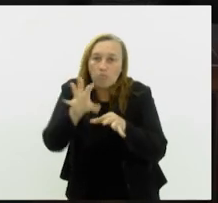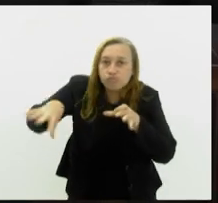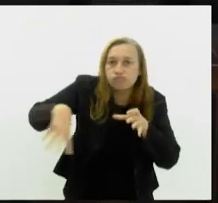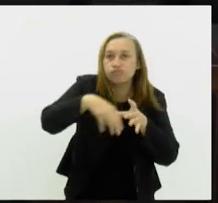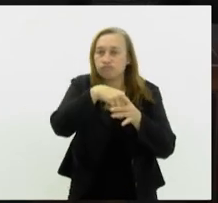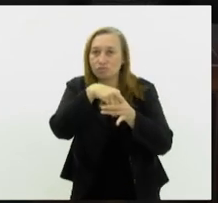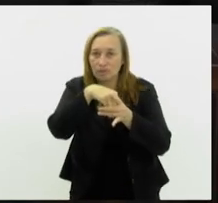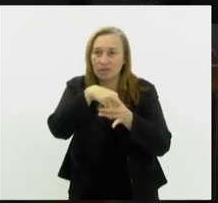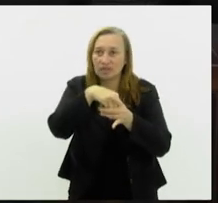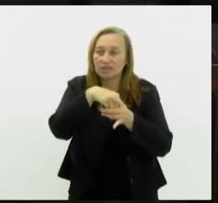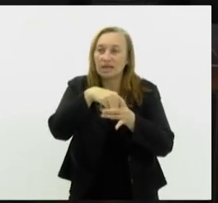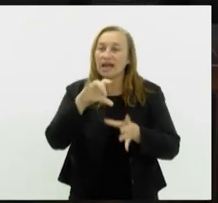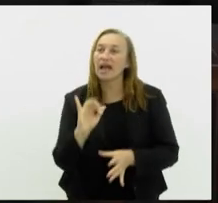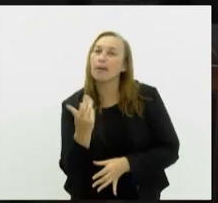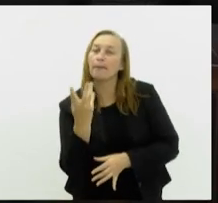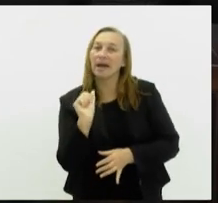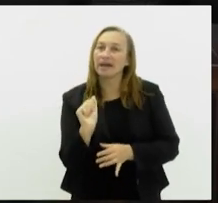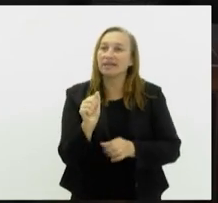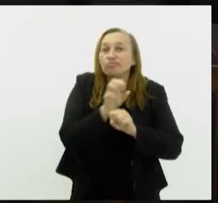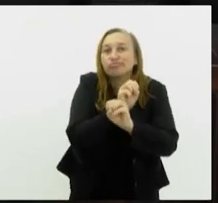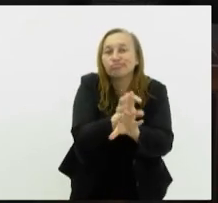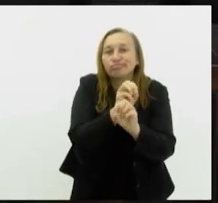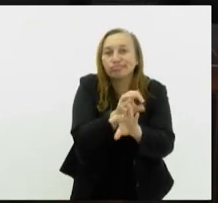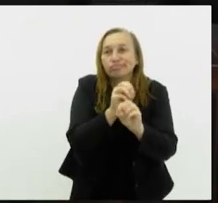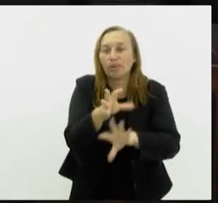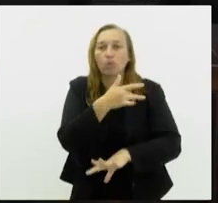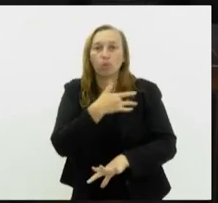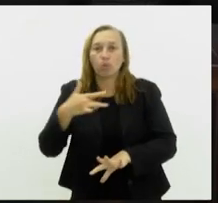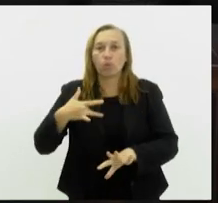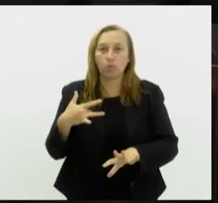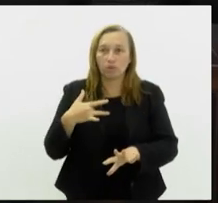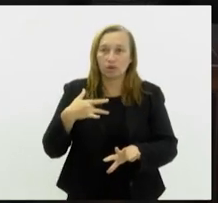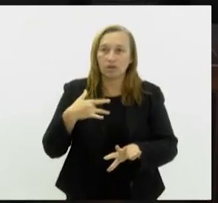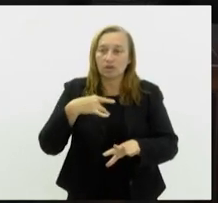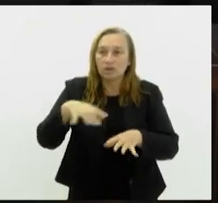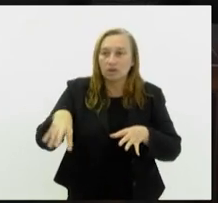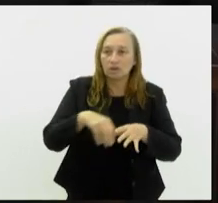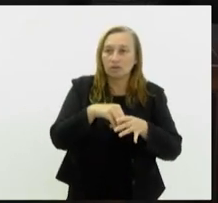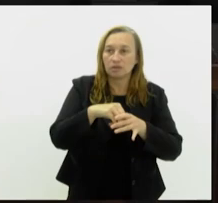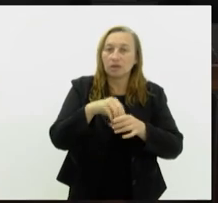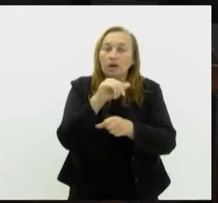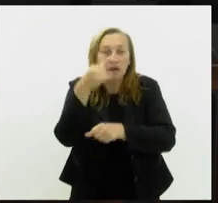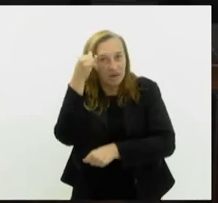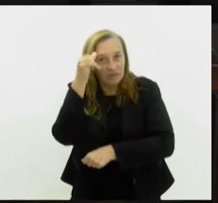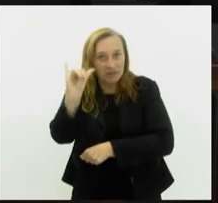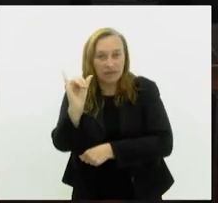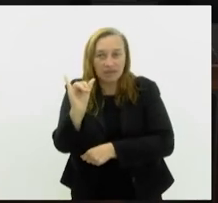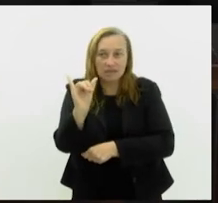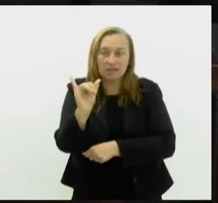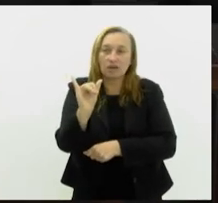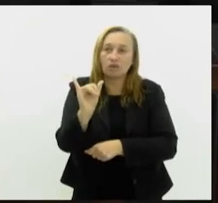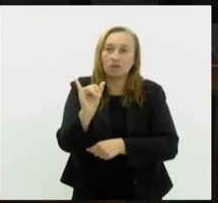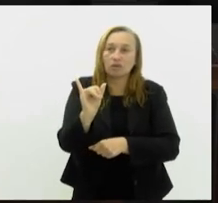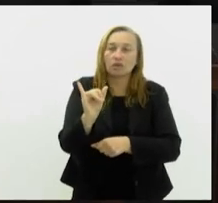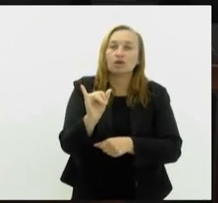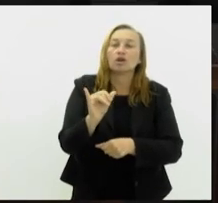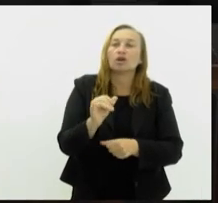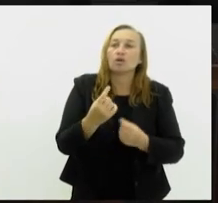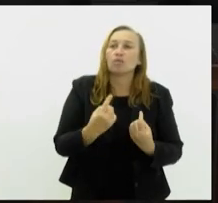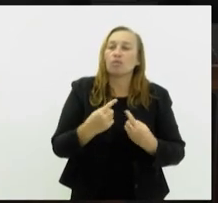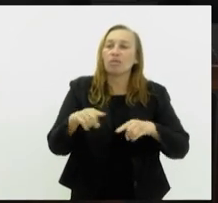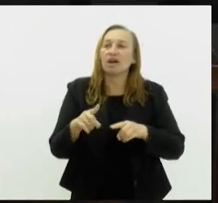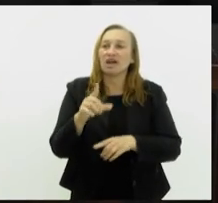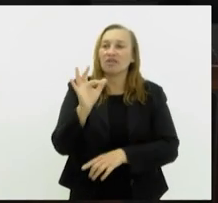implementar campanhas de educação em saúde envolvendo ações de prevenção e combate à influenza